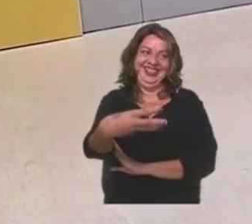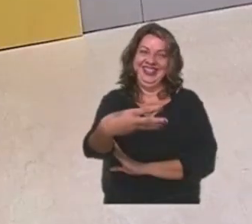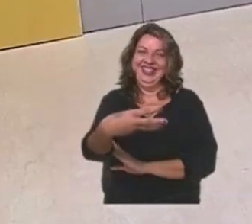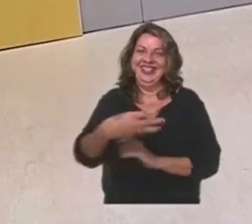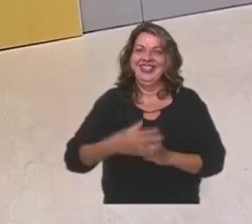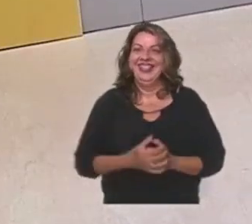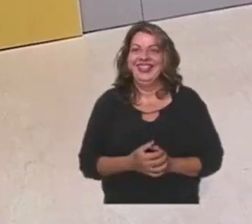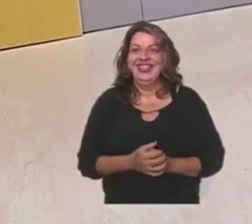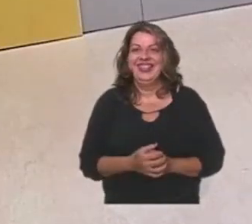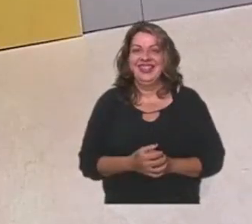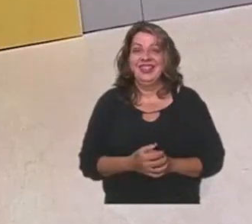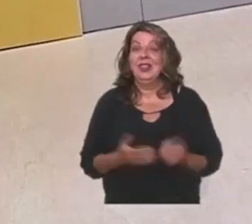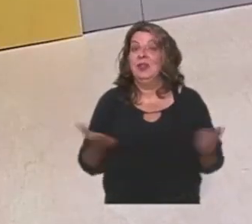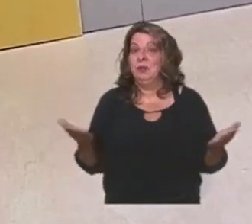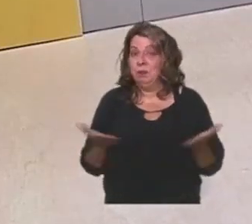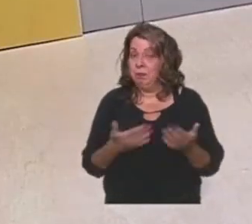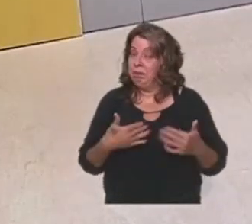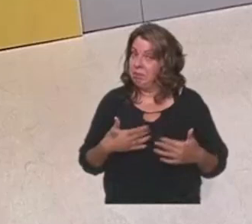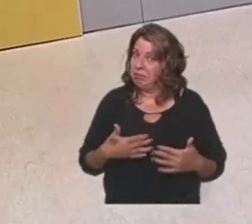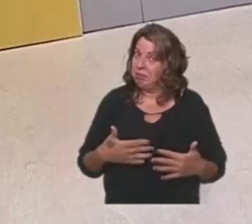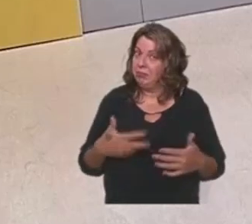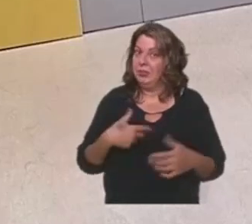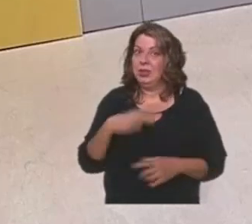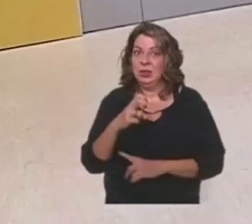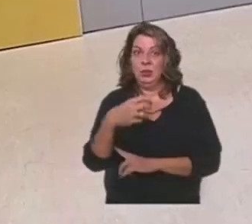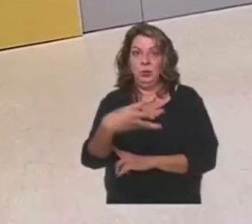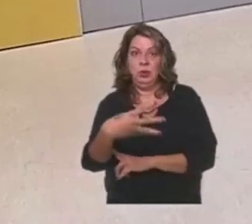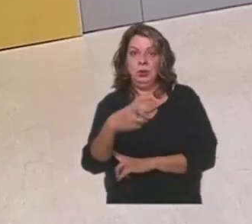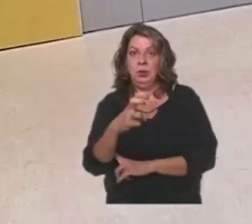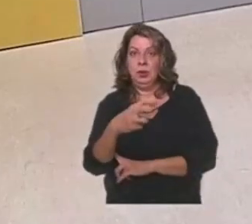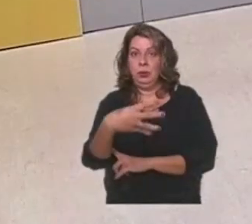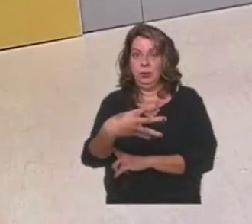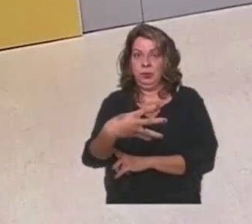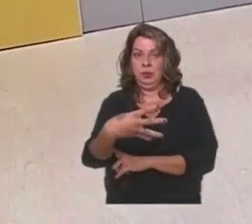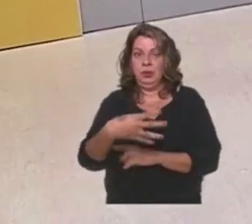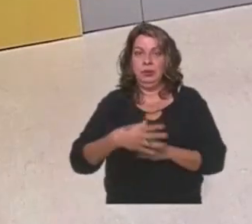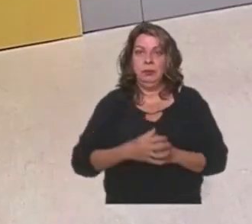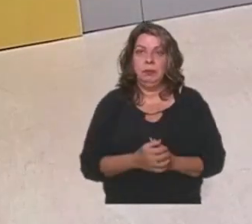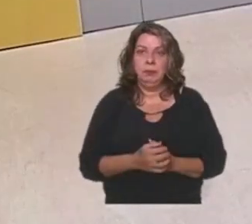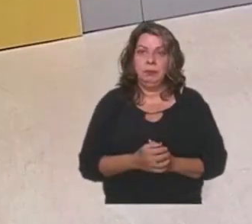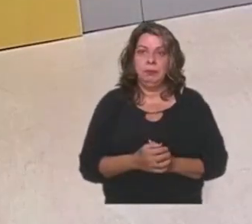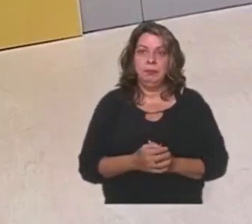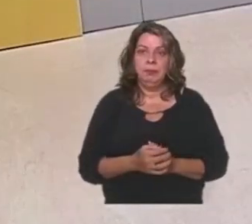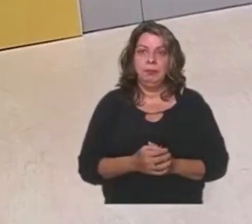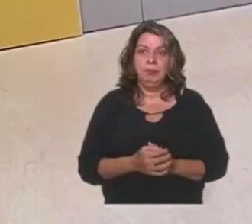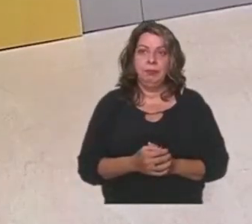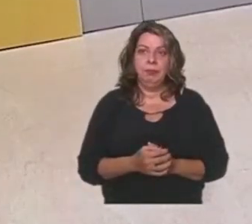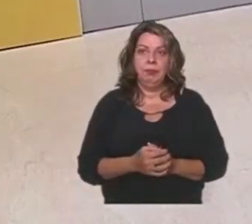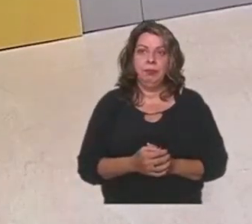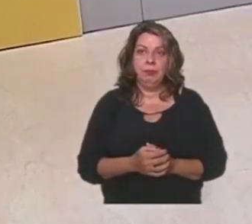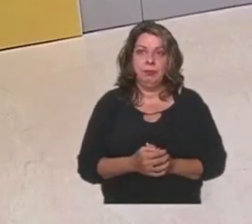Número 3. Vamos que vamos. 54 agora. 54.